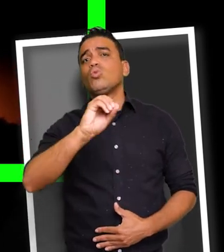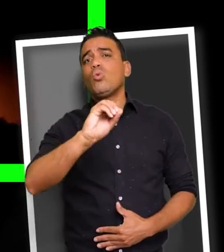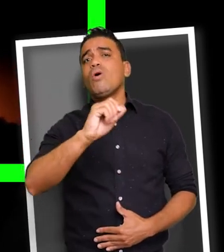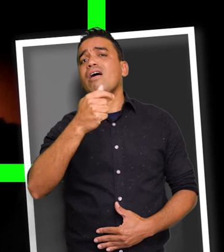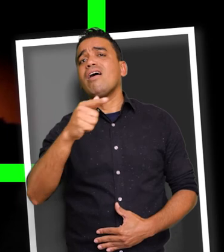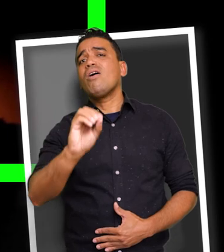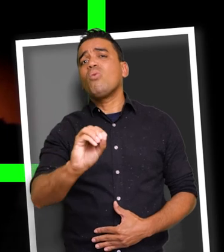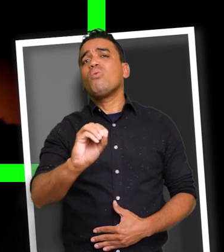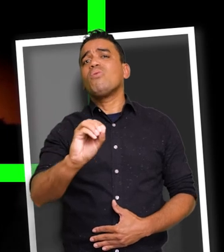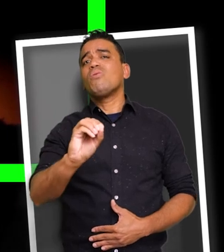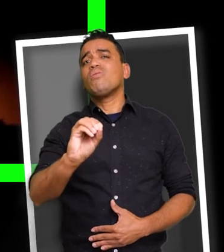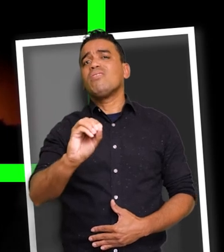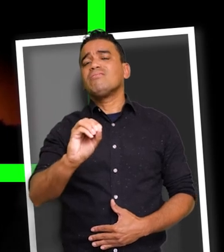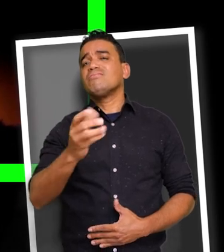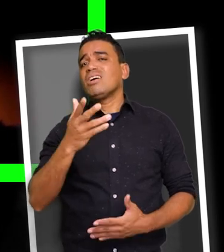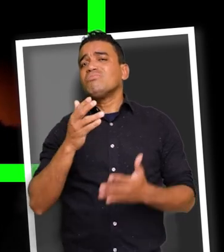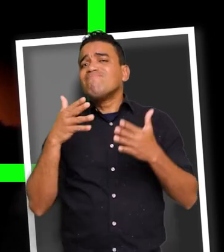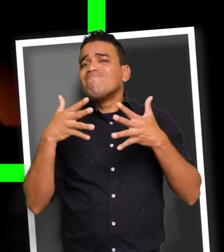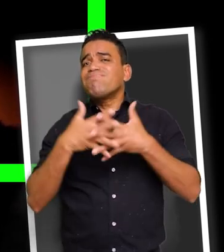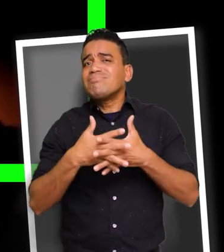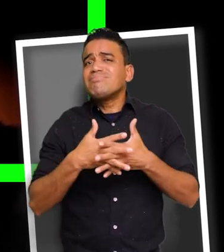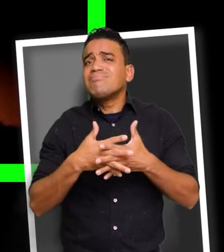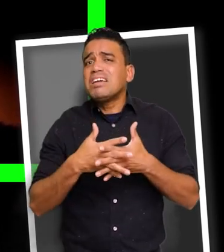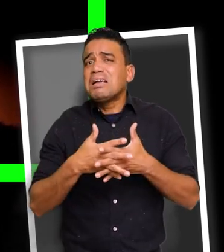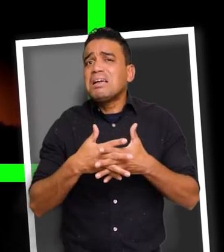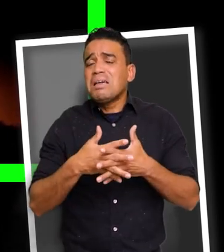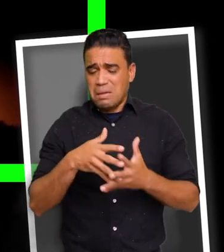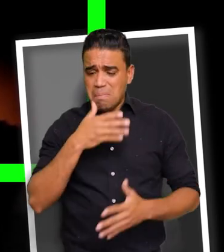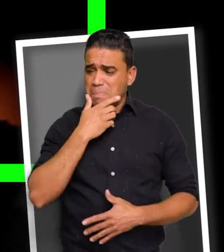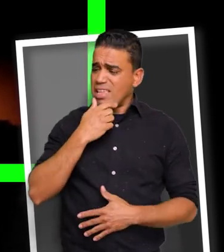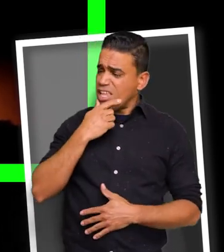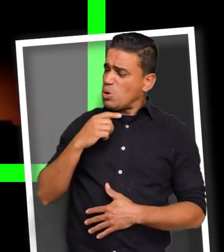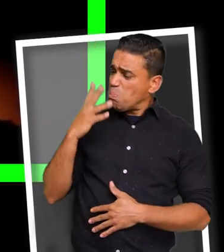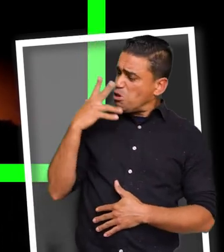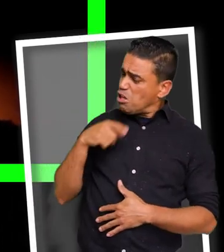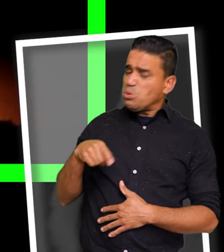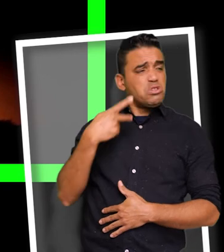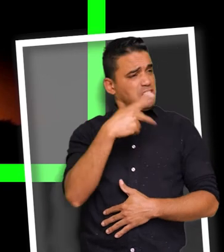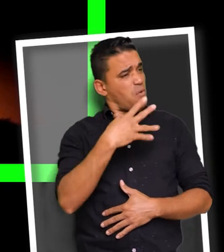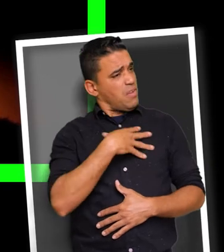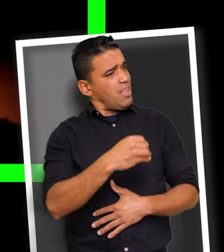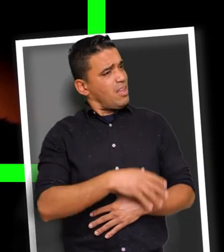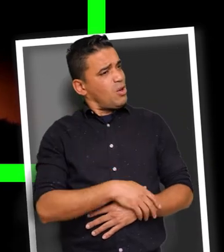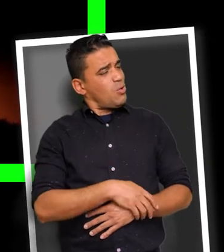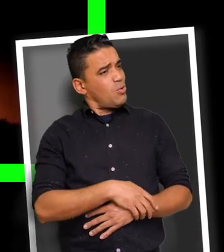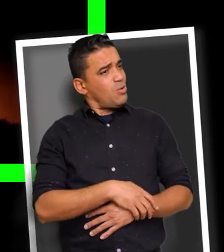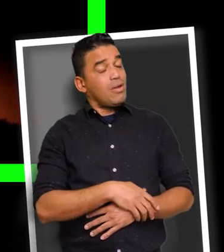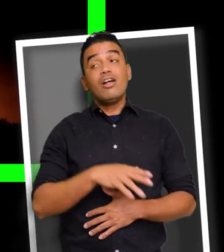que foi trocado por uma distorce ruinha. Que menino bonito a senhora tem aí, dona? É o